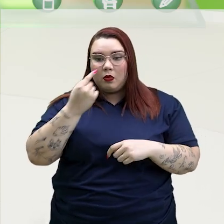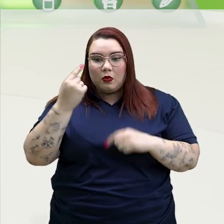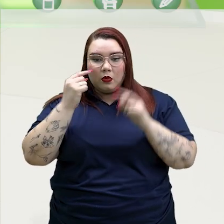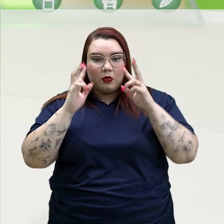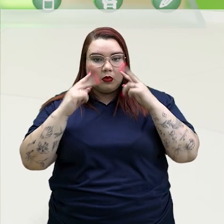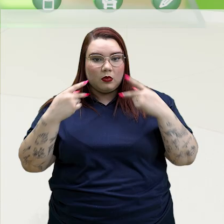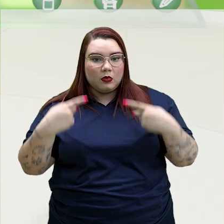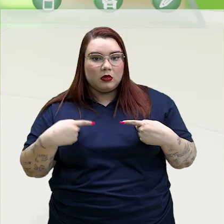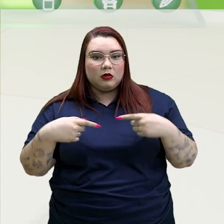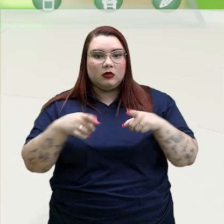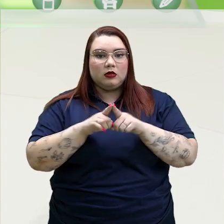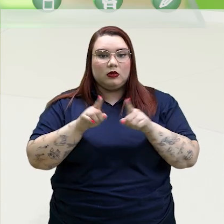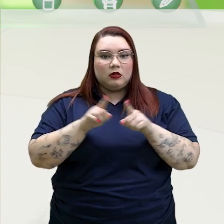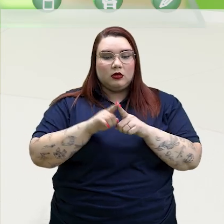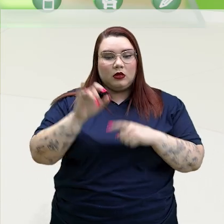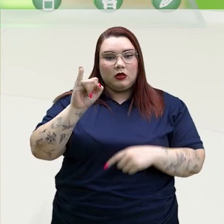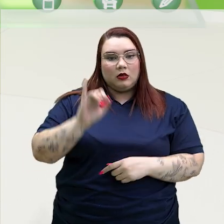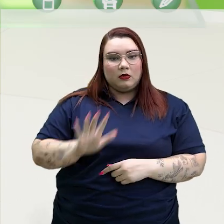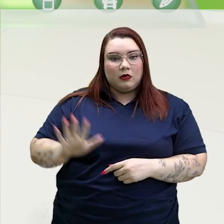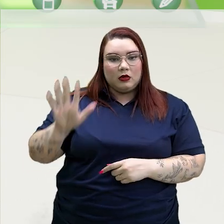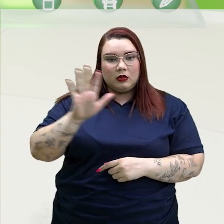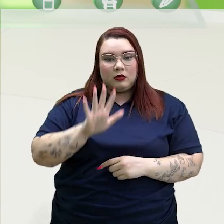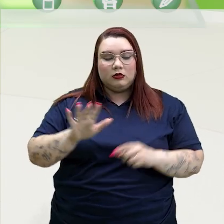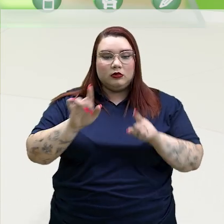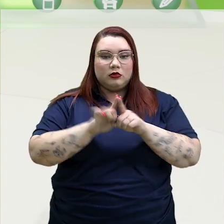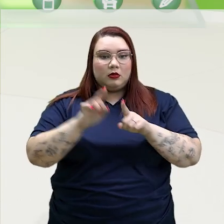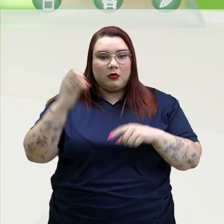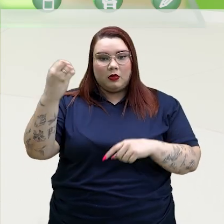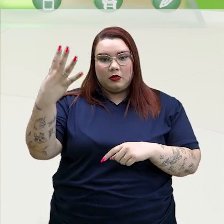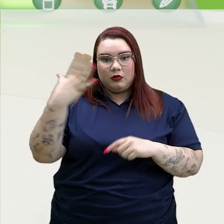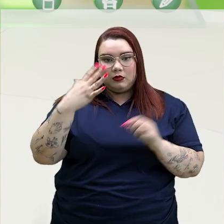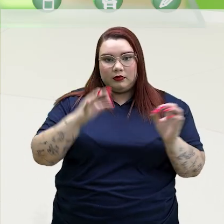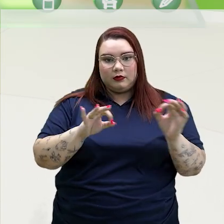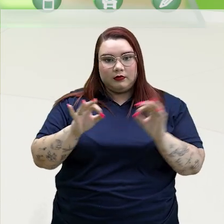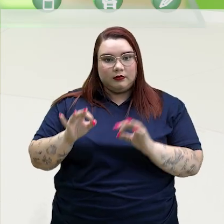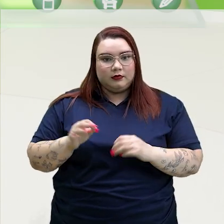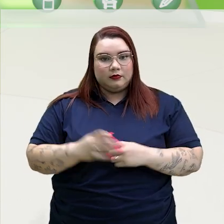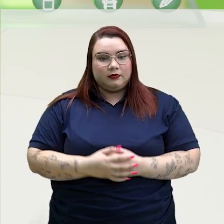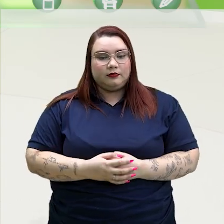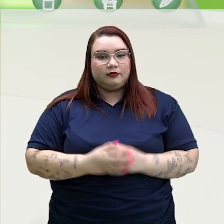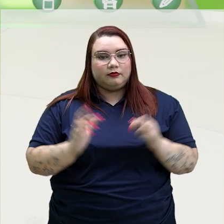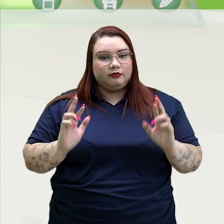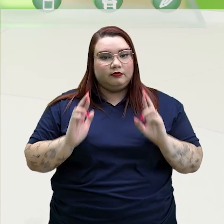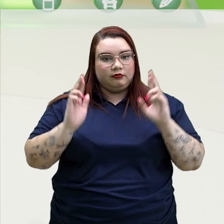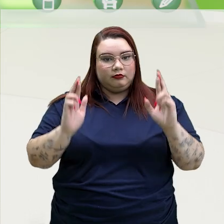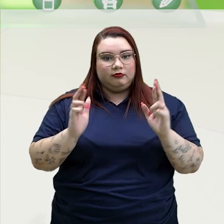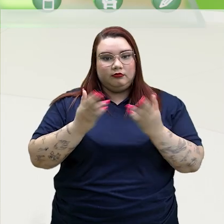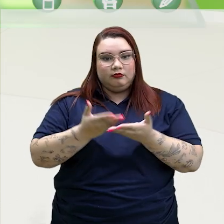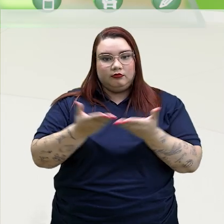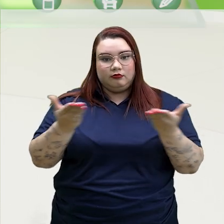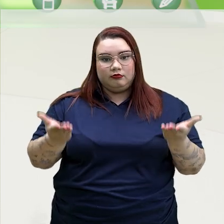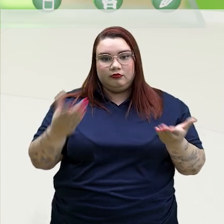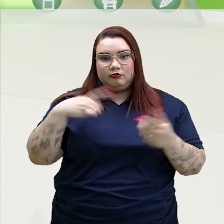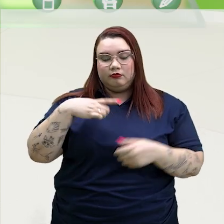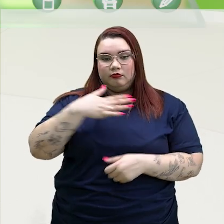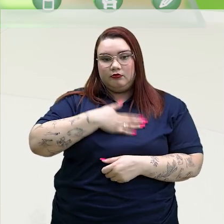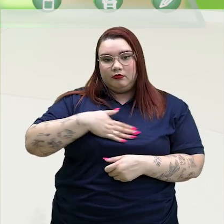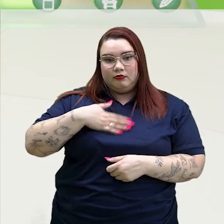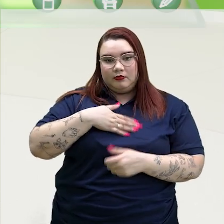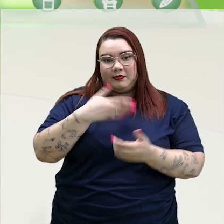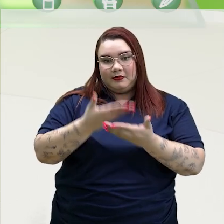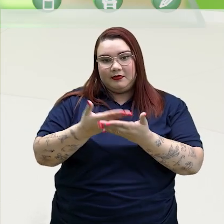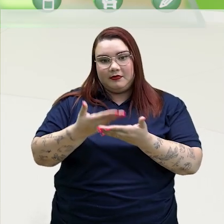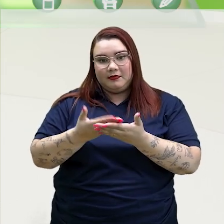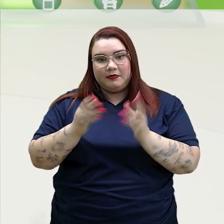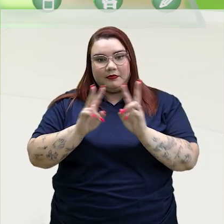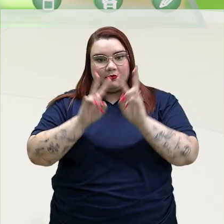humano, falando da imagem, falando da luz. Pessoal, eu espero que vocês tenham gostado da